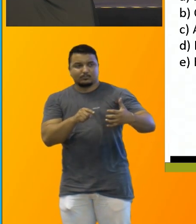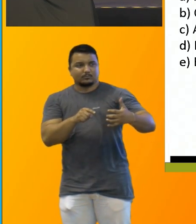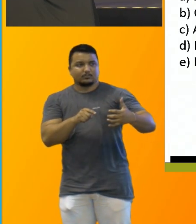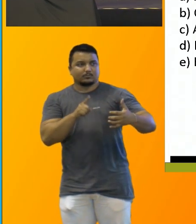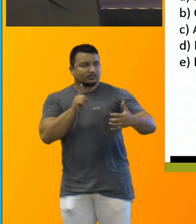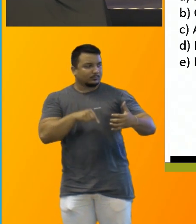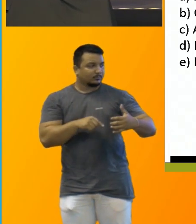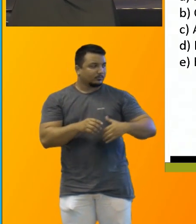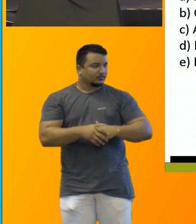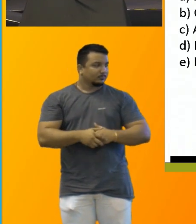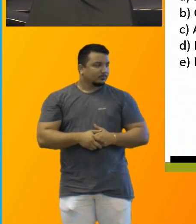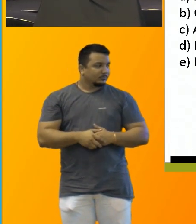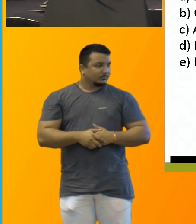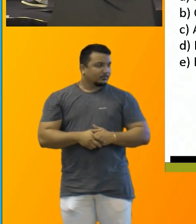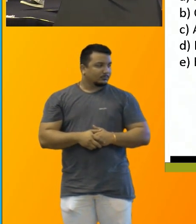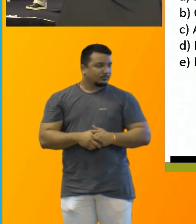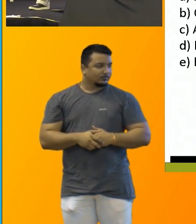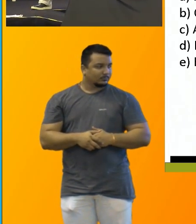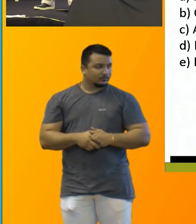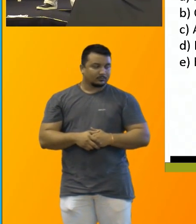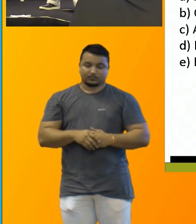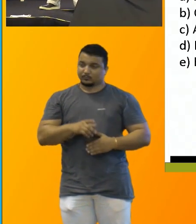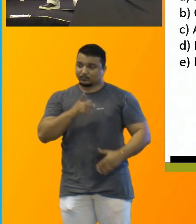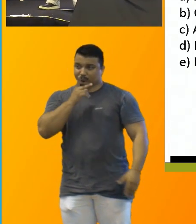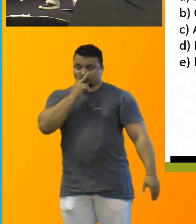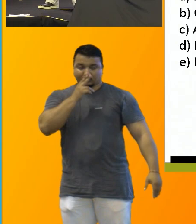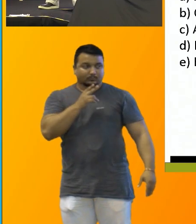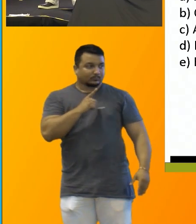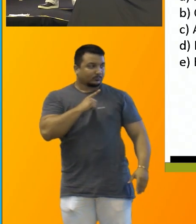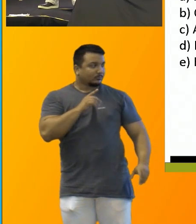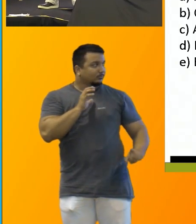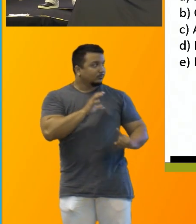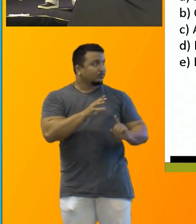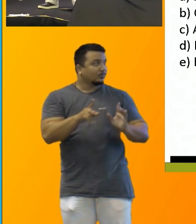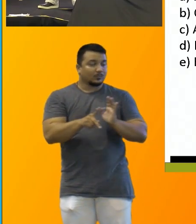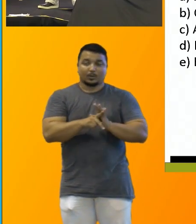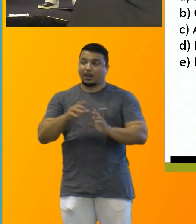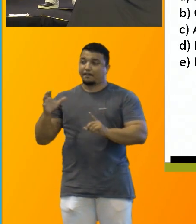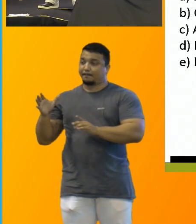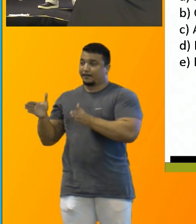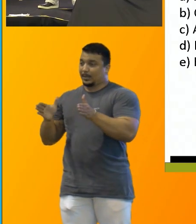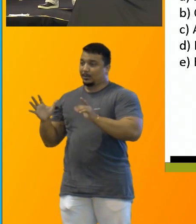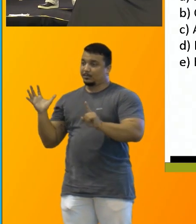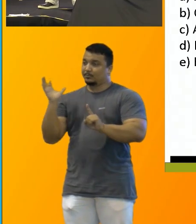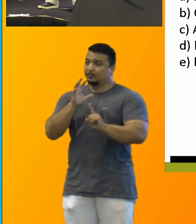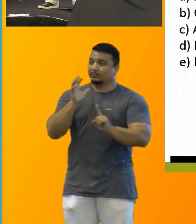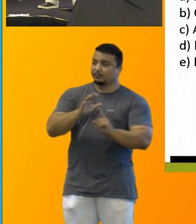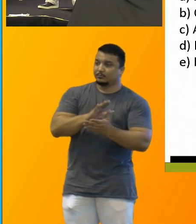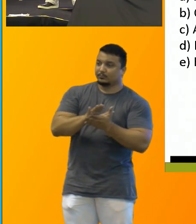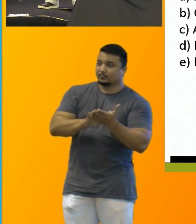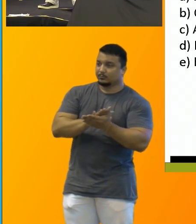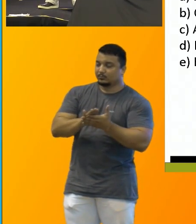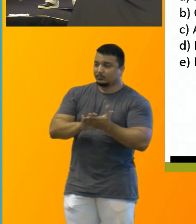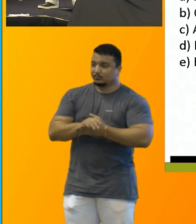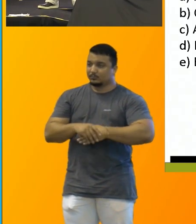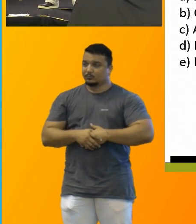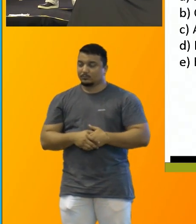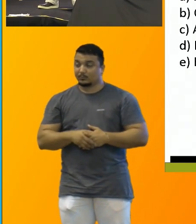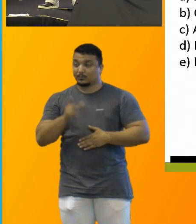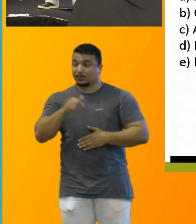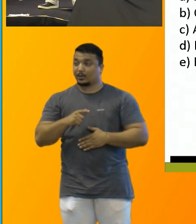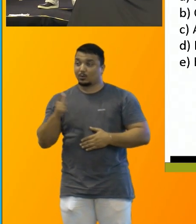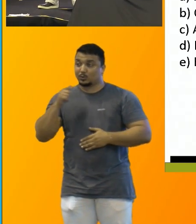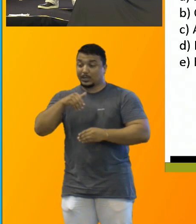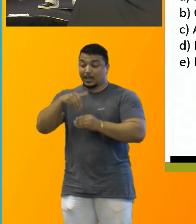eu vou repetir, teoricamente imune à influência dos mandatários. Ou seja, que o resultado